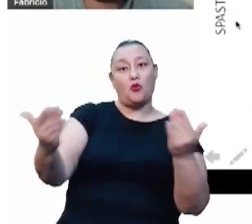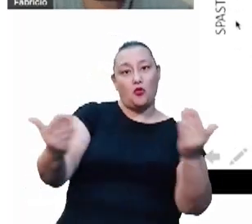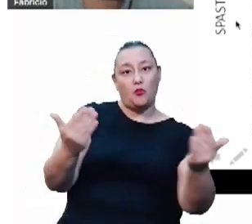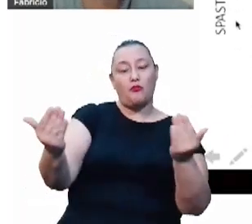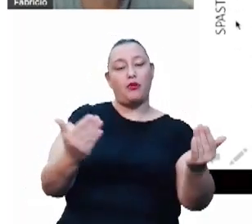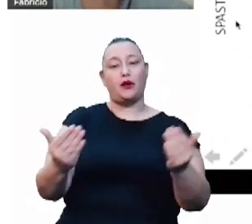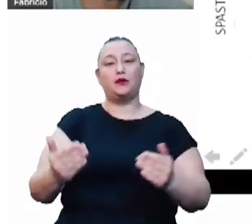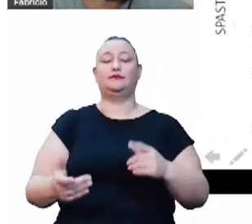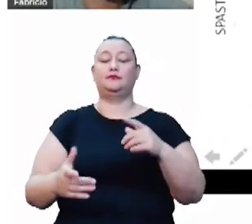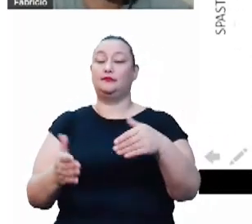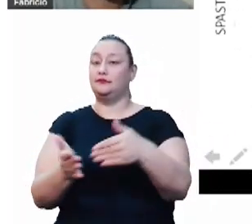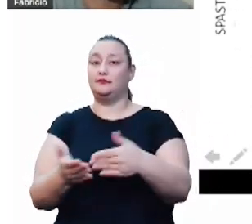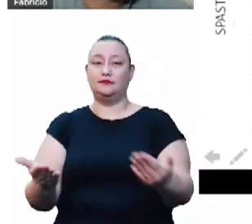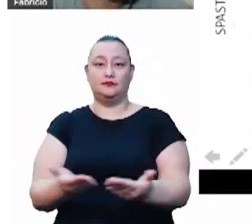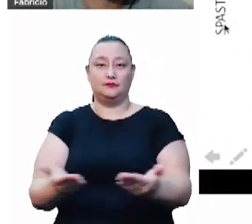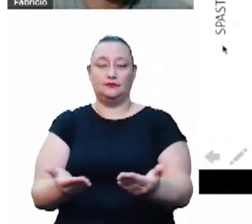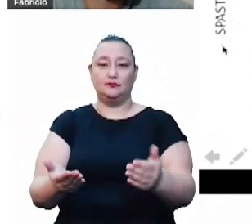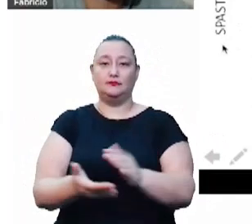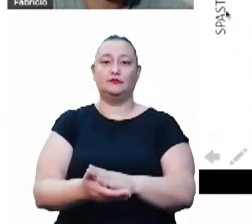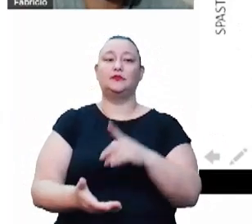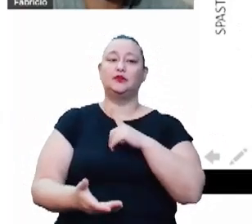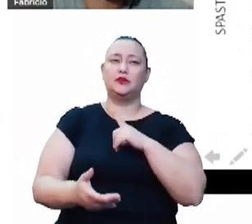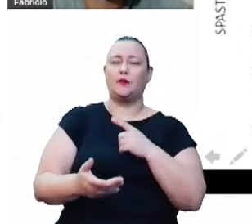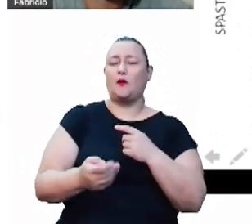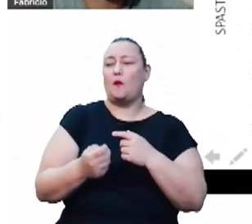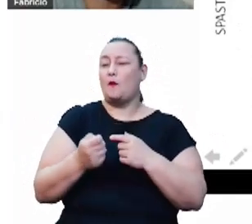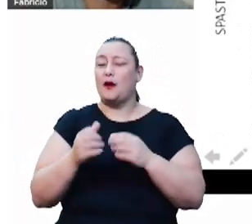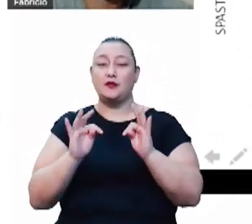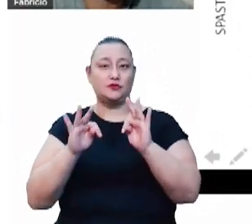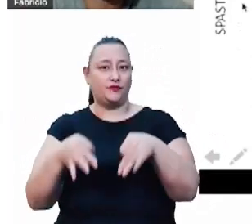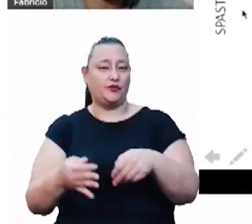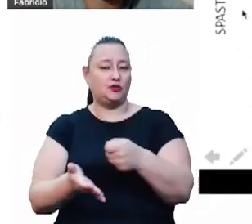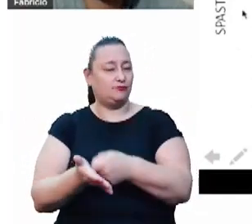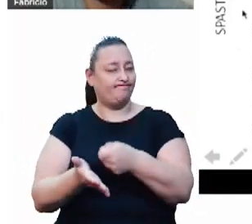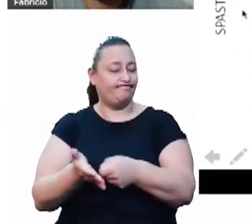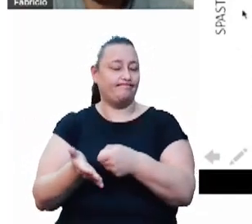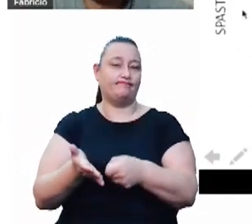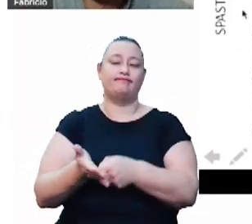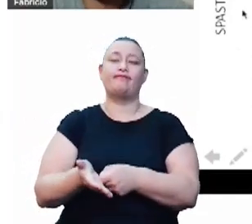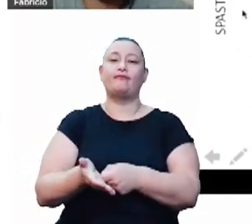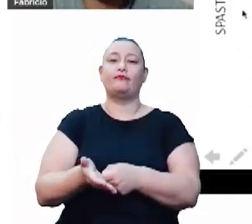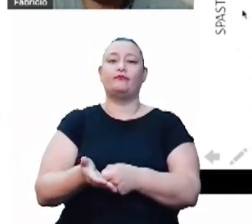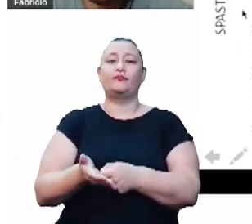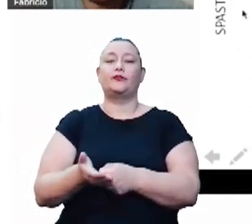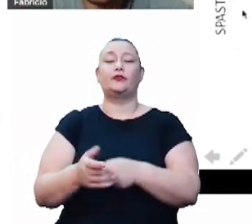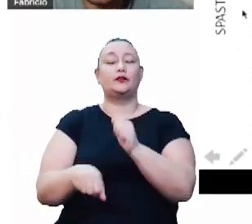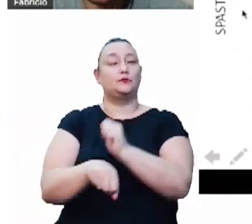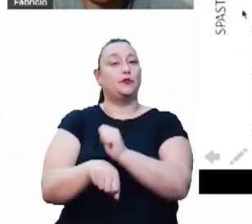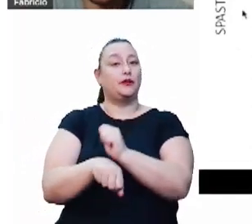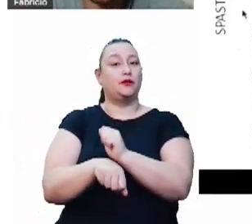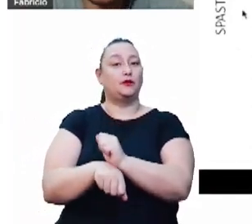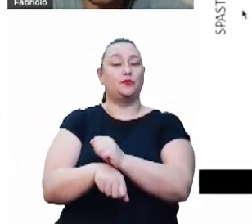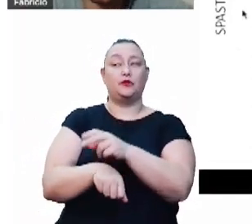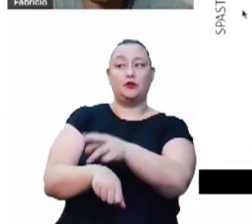que a gente tem até hoje, né? Ele está em vias de publicação, tá? Nesse momento, a gente está aguardando